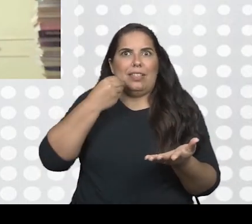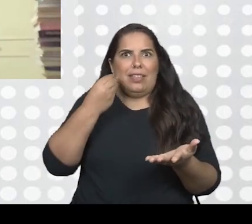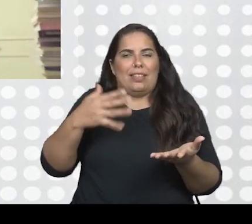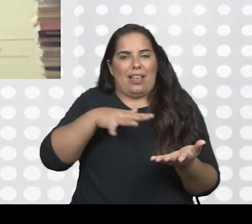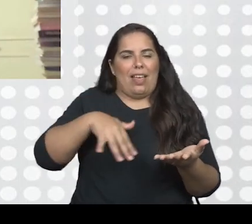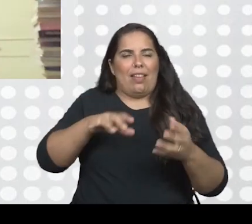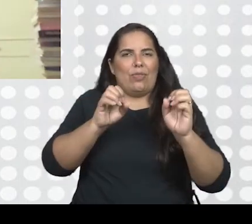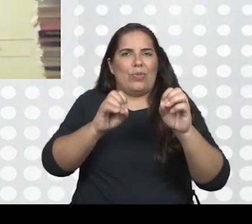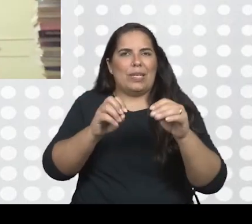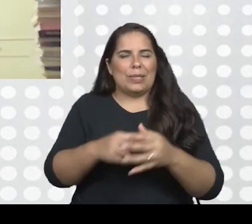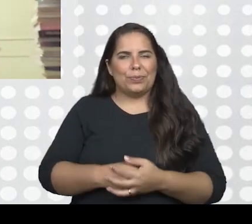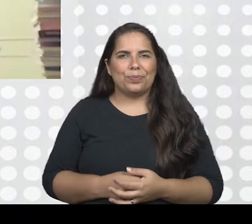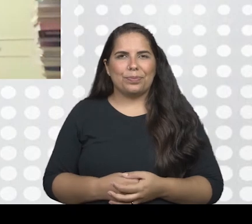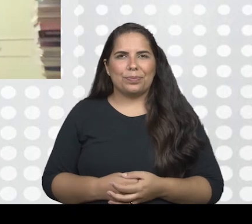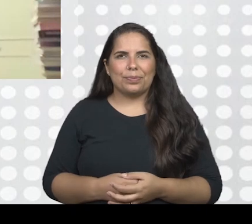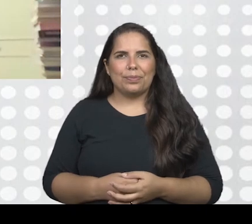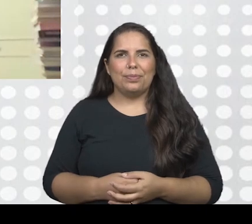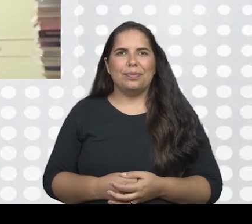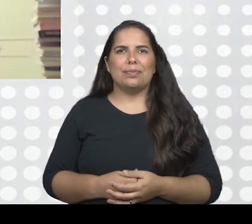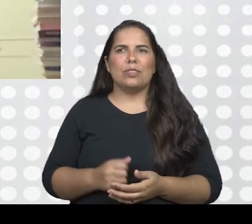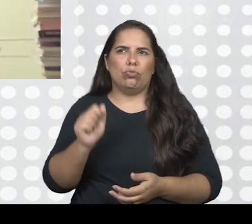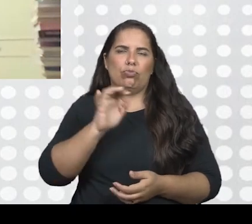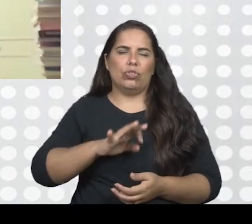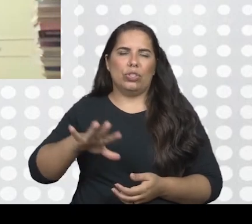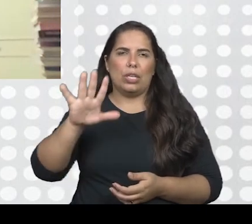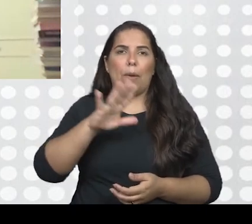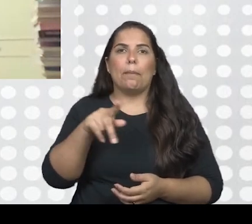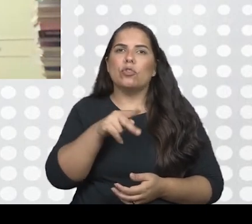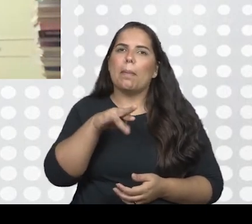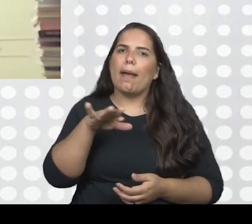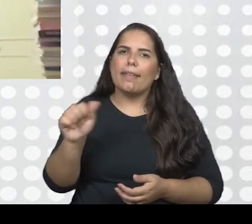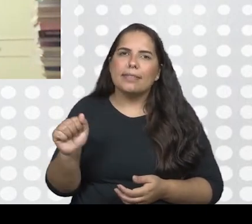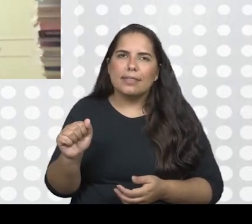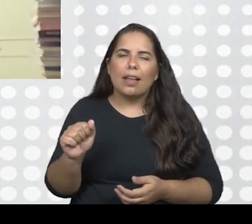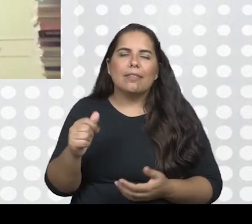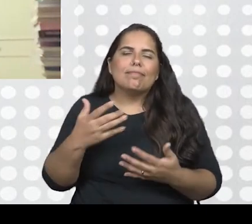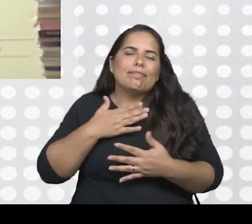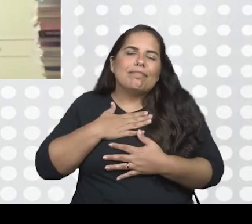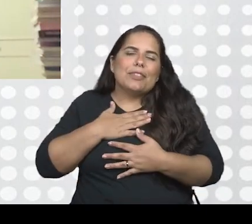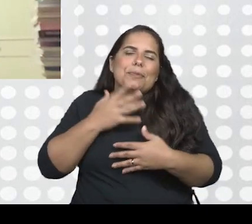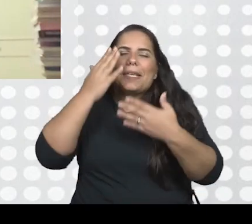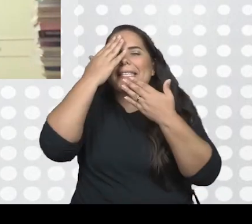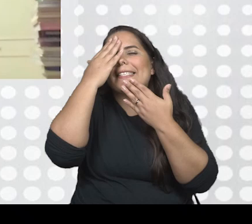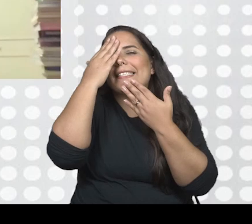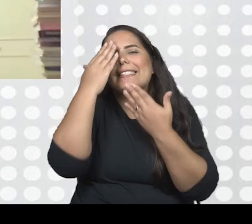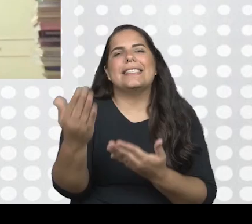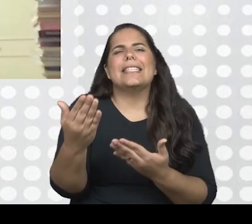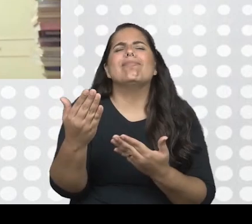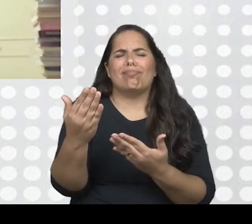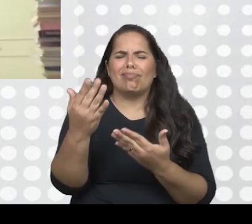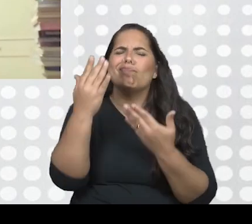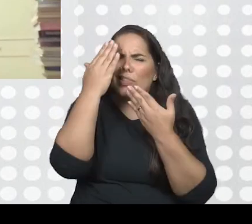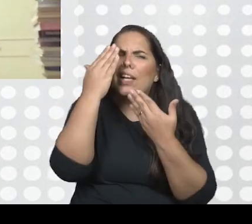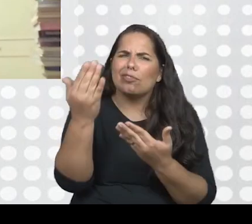no campo da educação, né? De um modo geral. Professora Márcia, não tenho palavras para te agradecer, muito